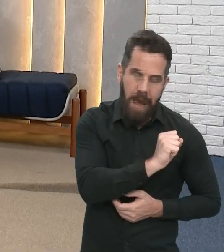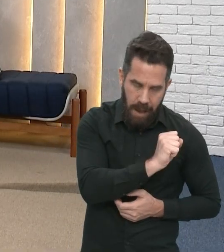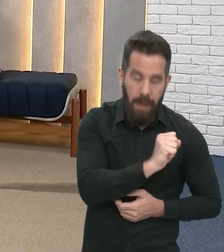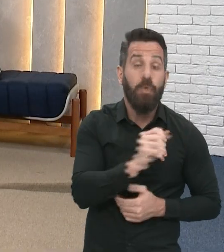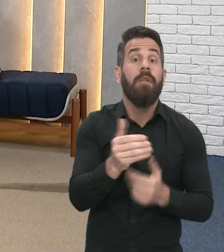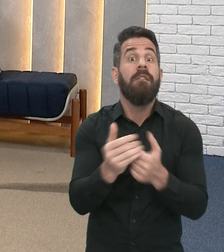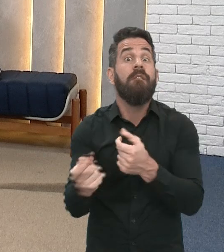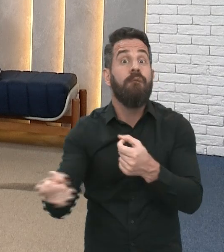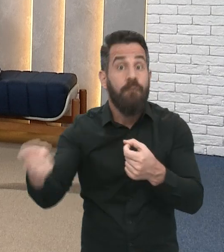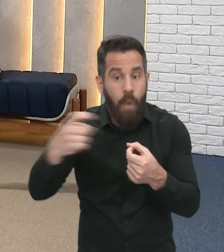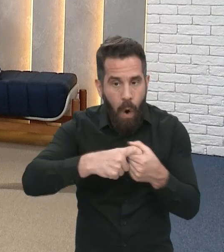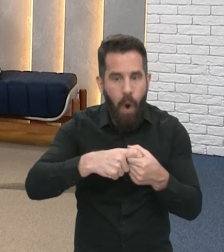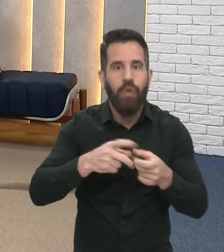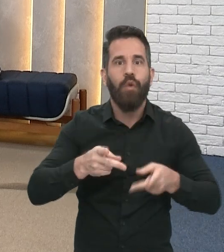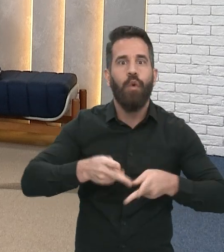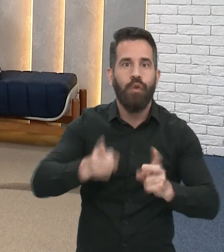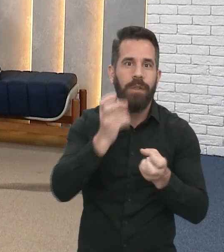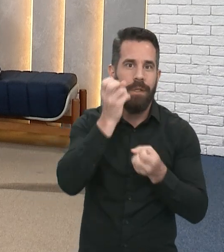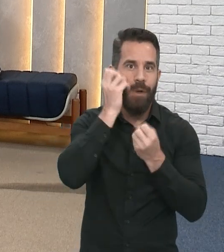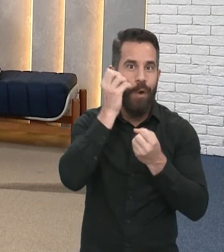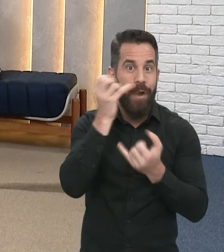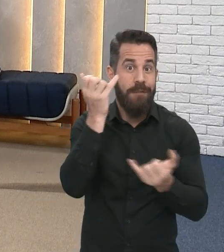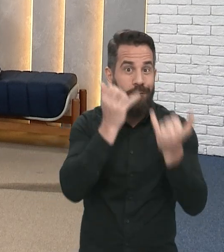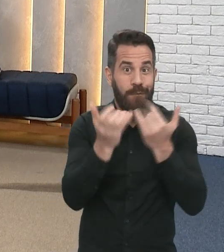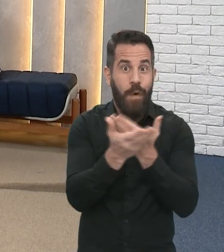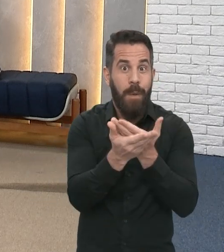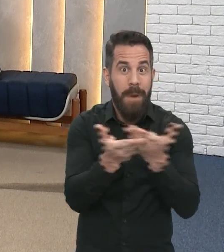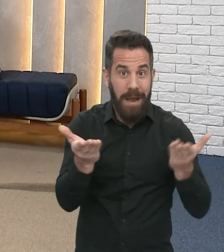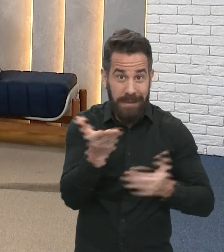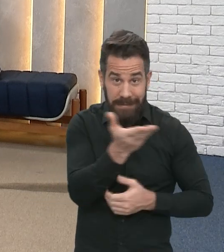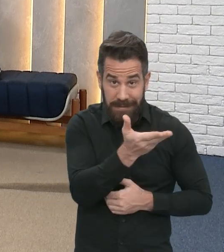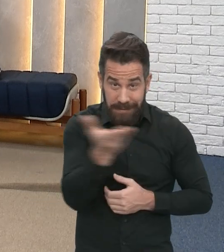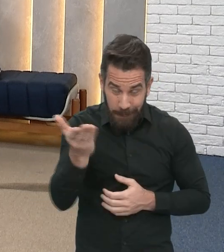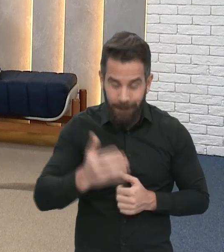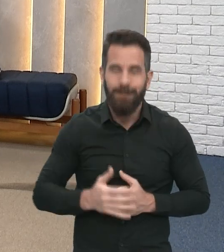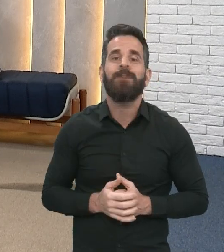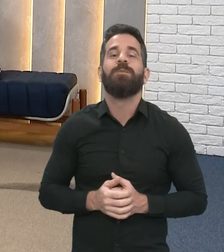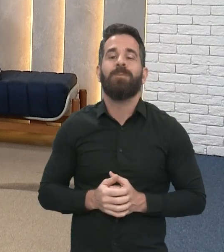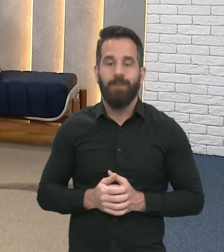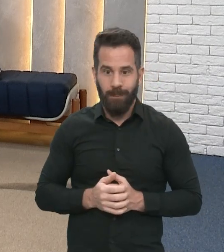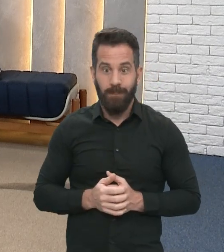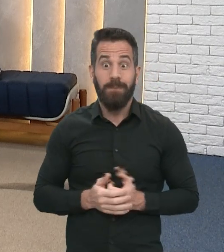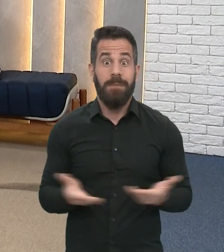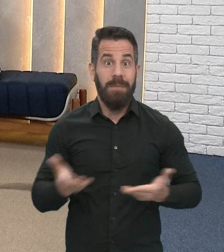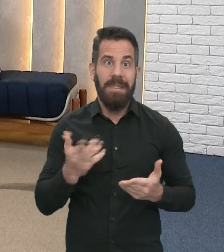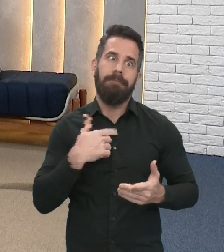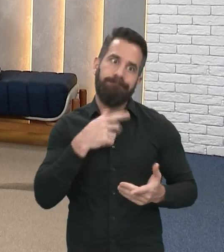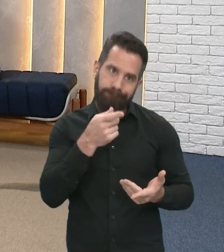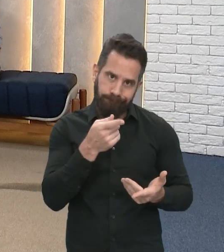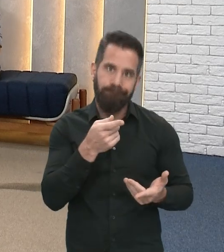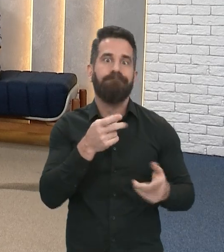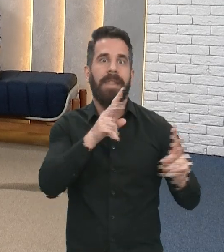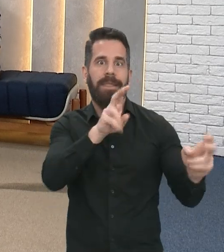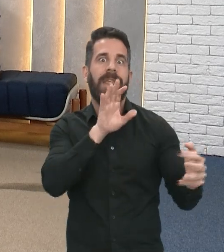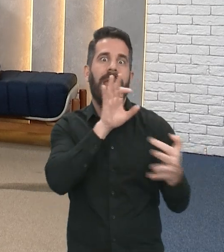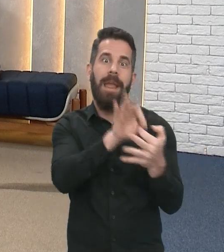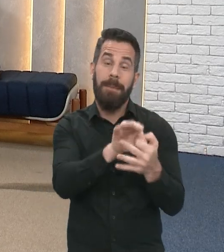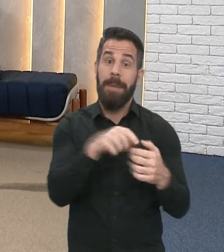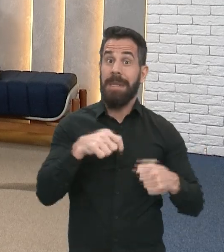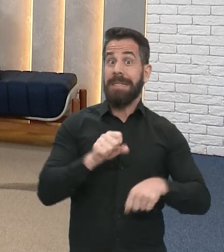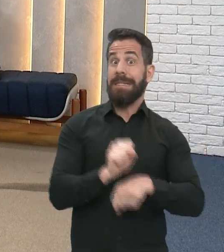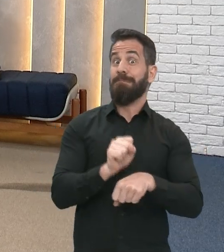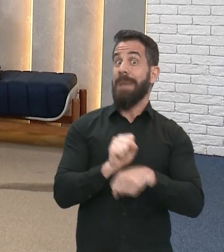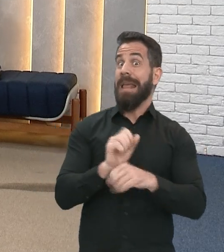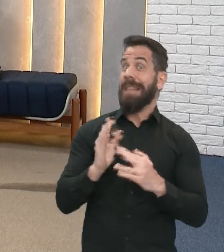Daqui a pouquinho a gente volta, então, trazendo muito mais para vocês, pessoal. E é isso que a gente estava falando, né? É preciso esperar. E a